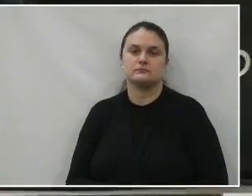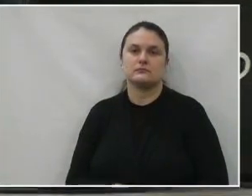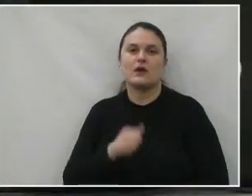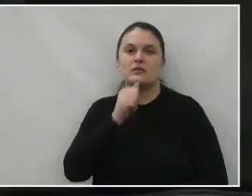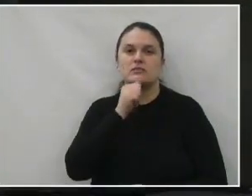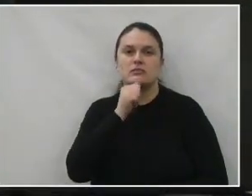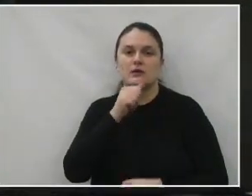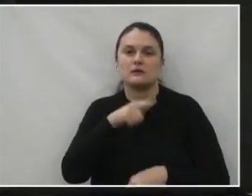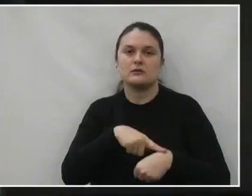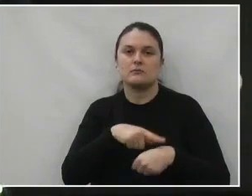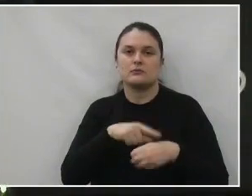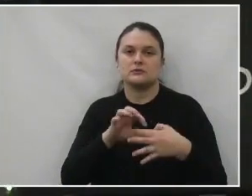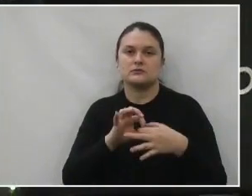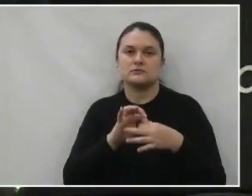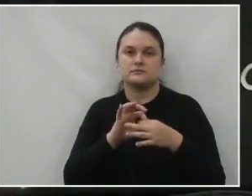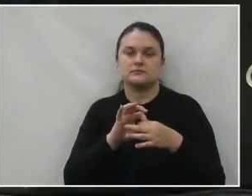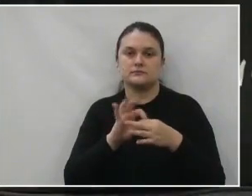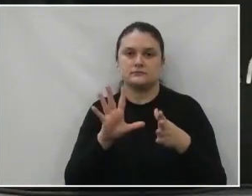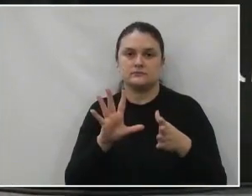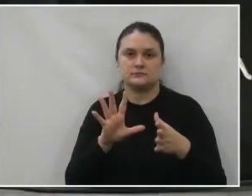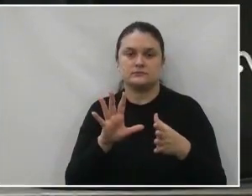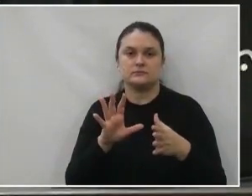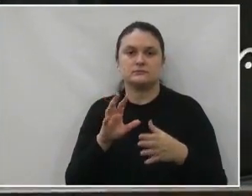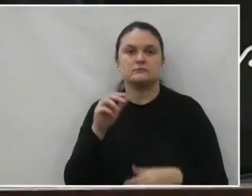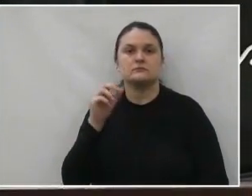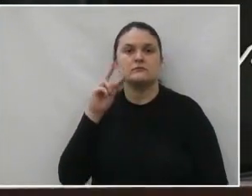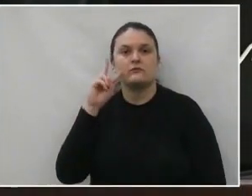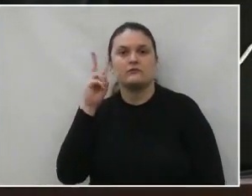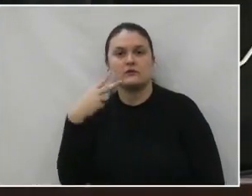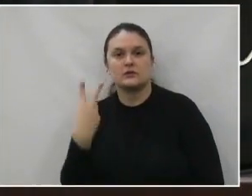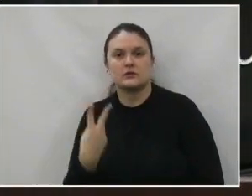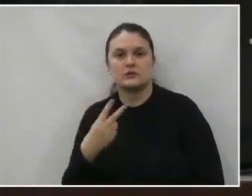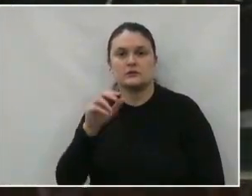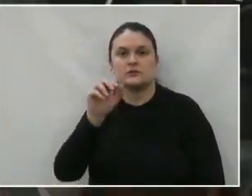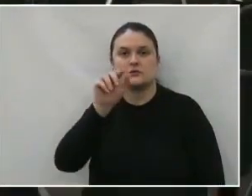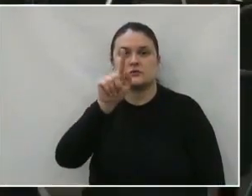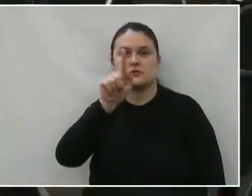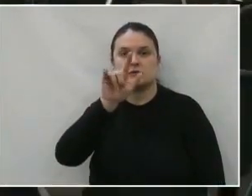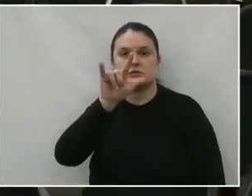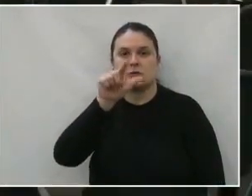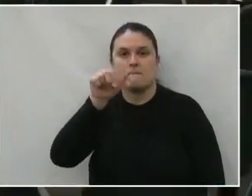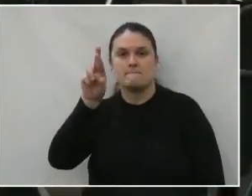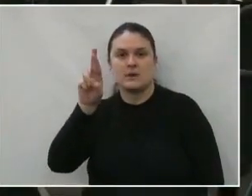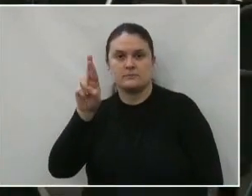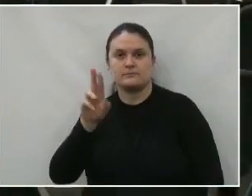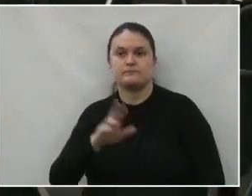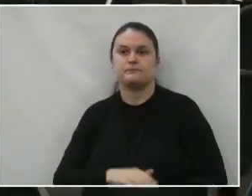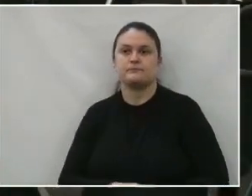Ainda na palavra livre, com a palavra, o vereador Gilmar Carlos Pogogelski.